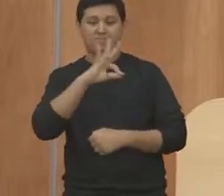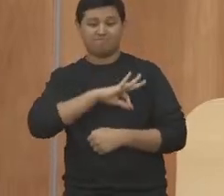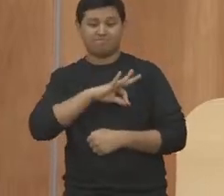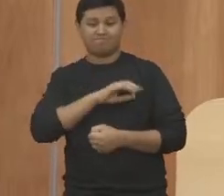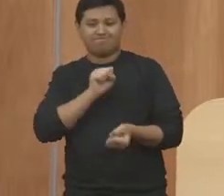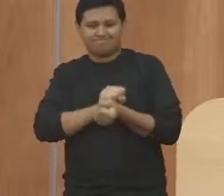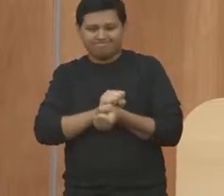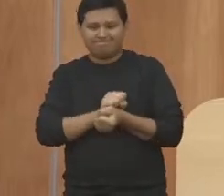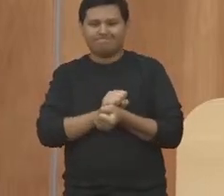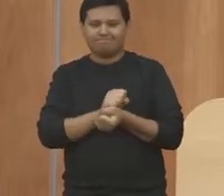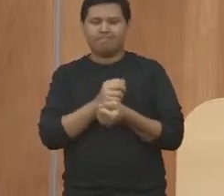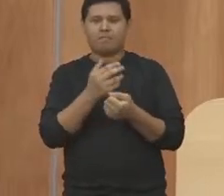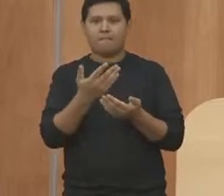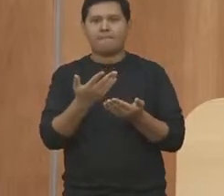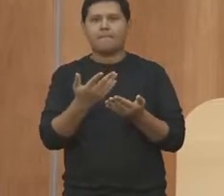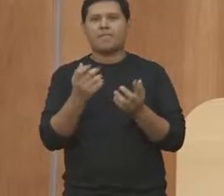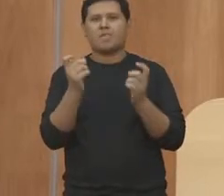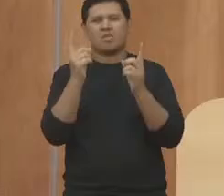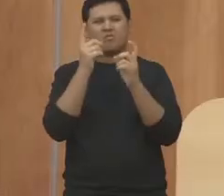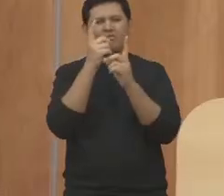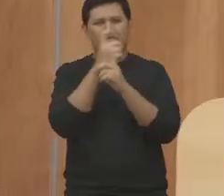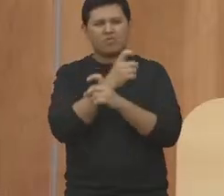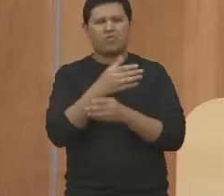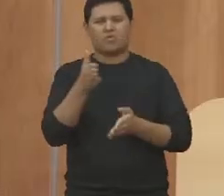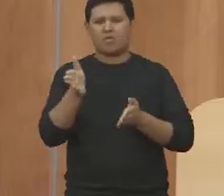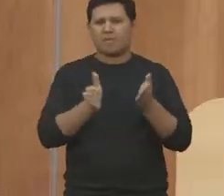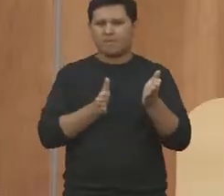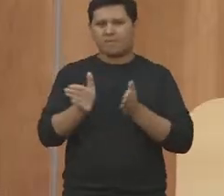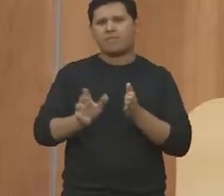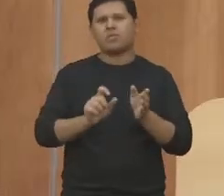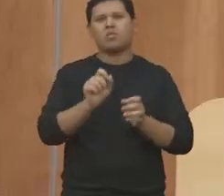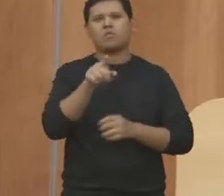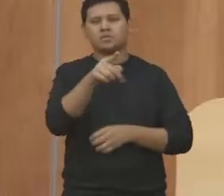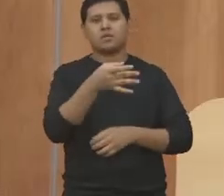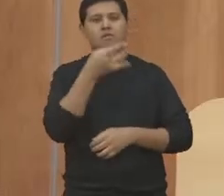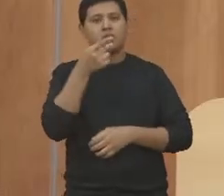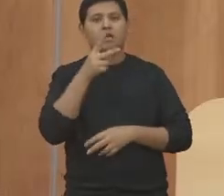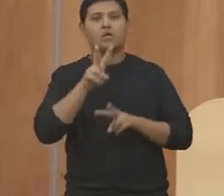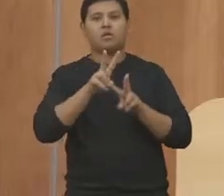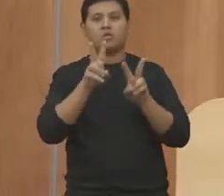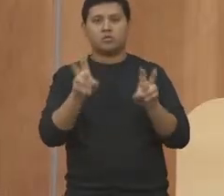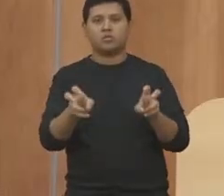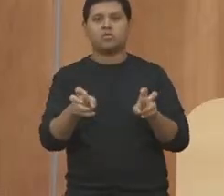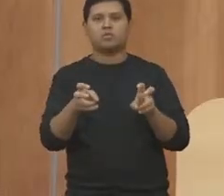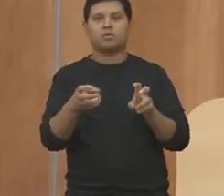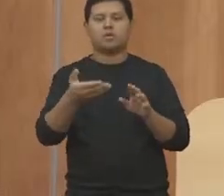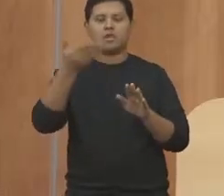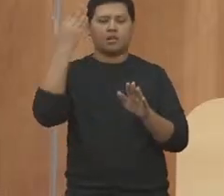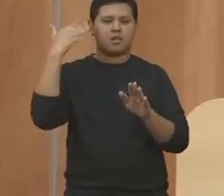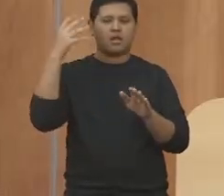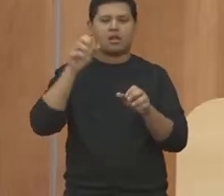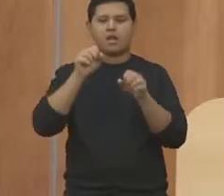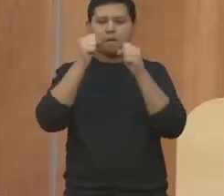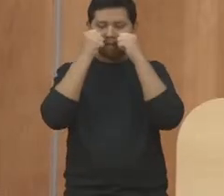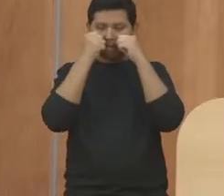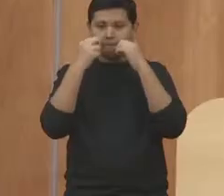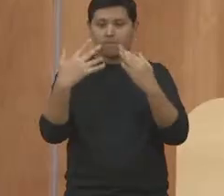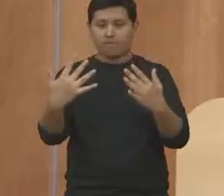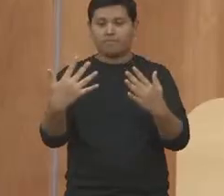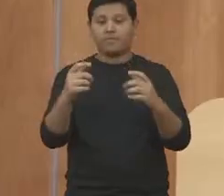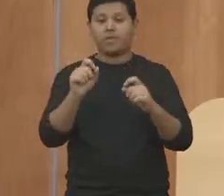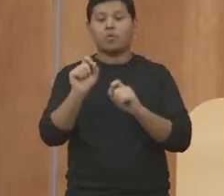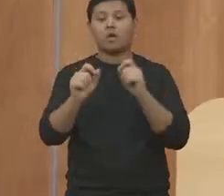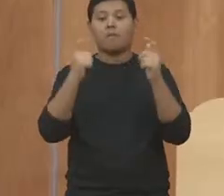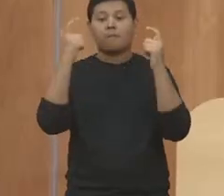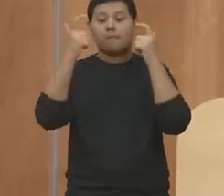grande questão que dificulta, que até você muito bem levantou na primeira audiência quadrimestral que eu apresentei, que